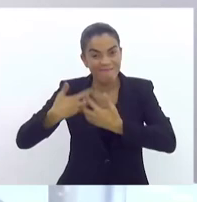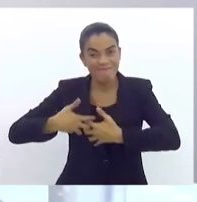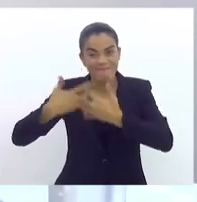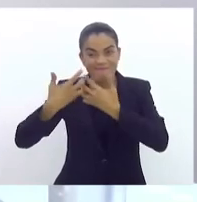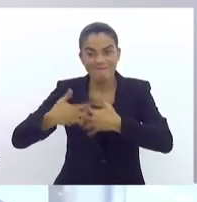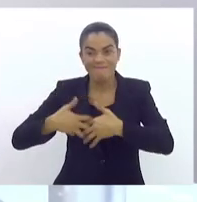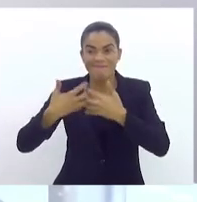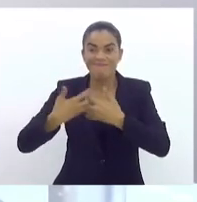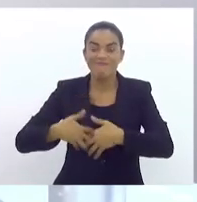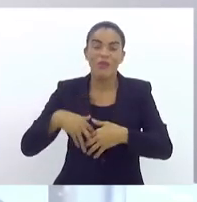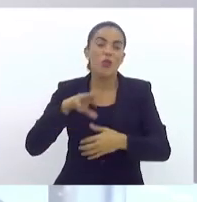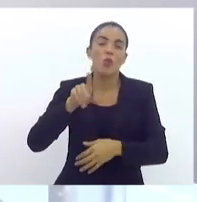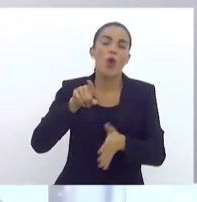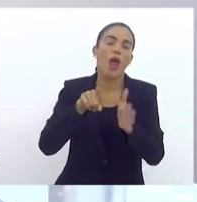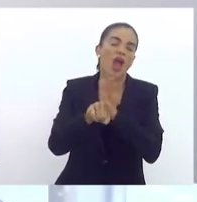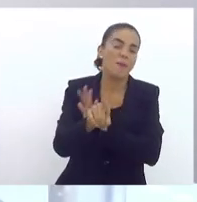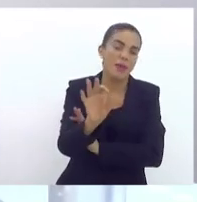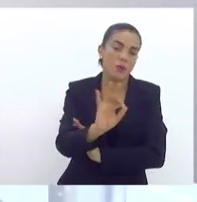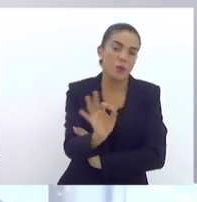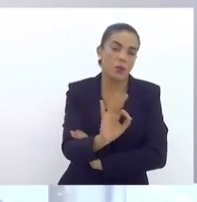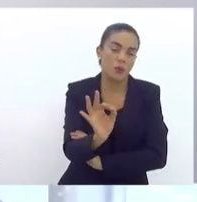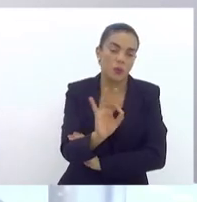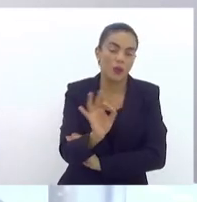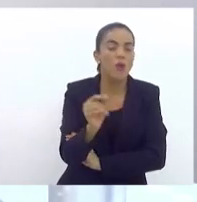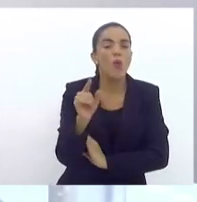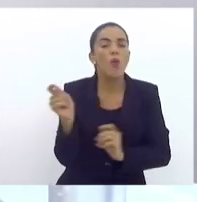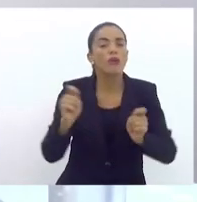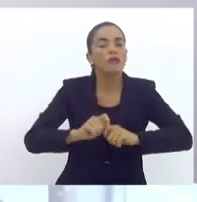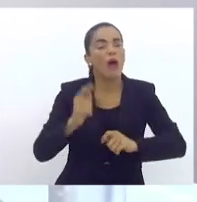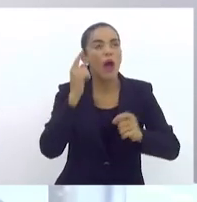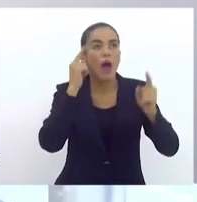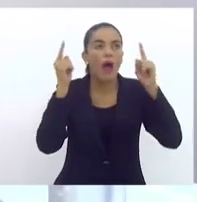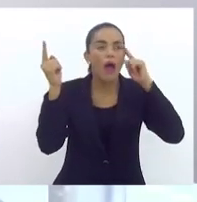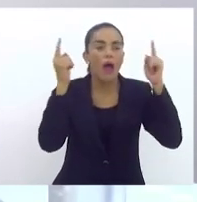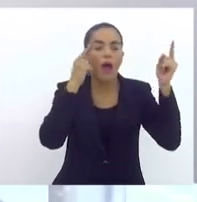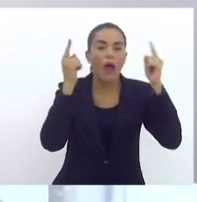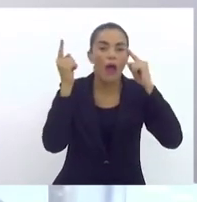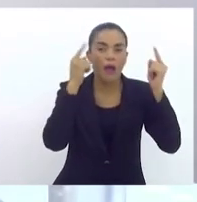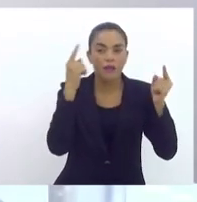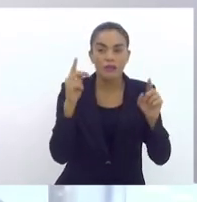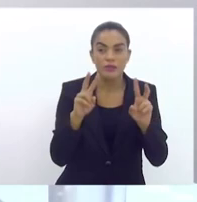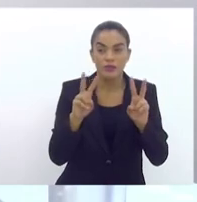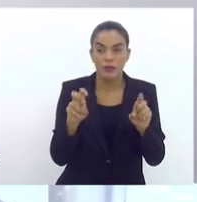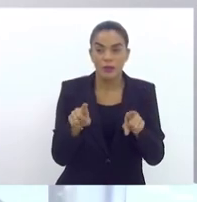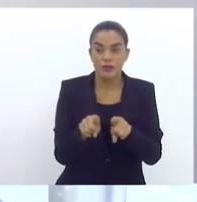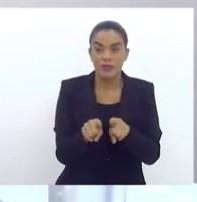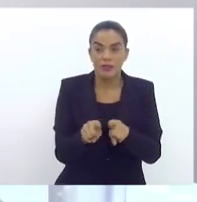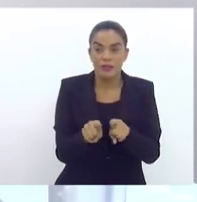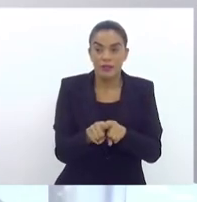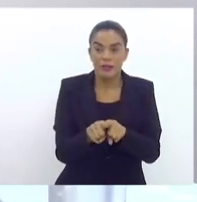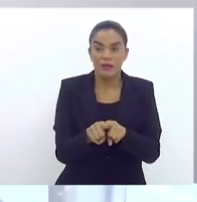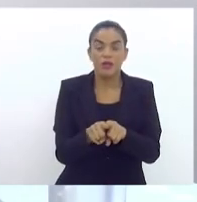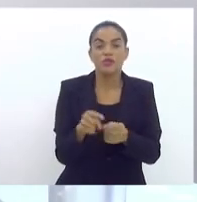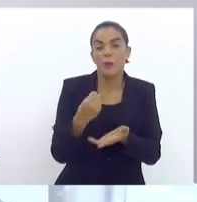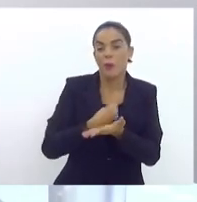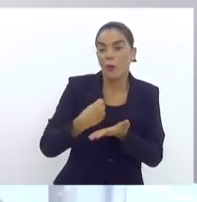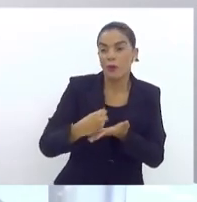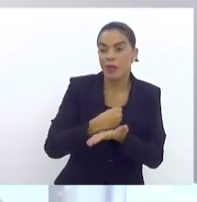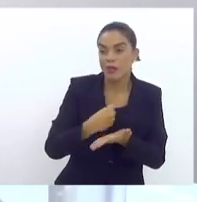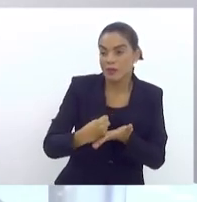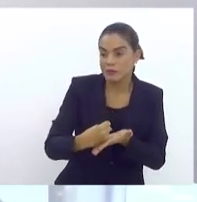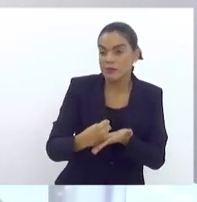não sei nenhum questionamento né O que que a gente pode pensar nesse sentido até de contrapartida em cima das contratações